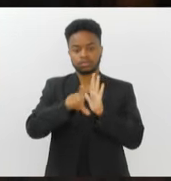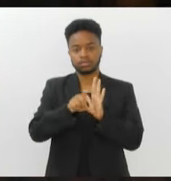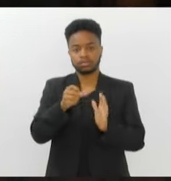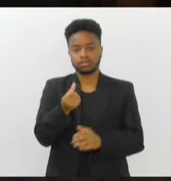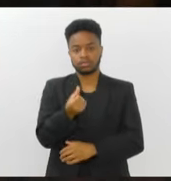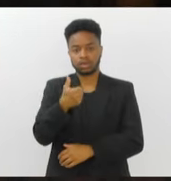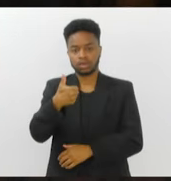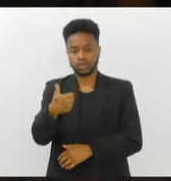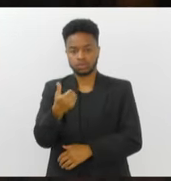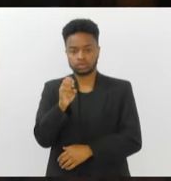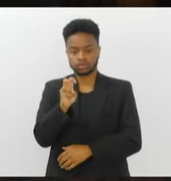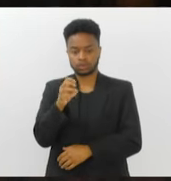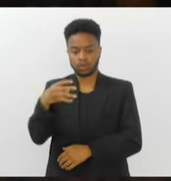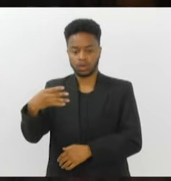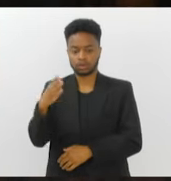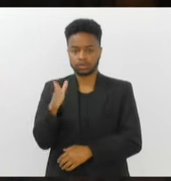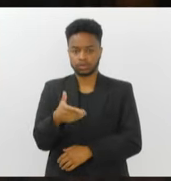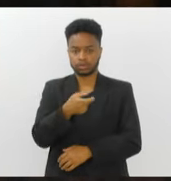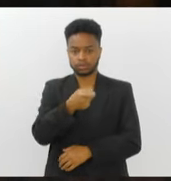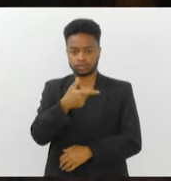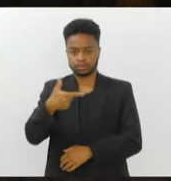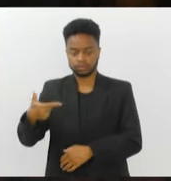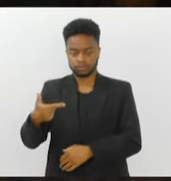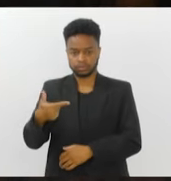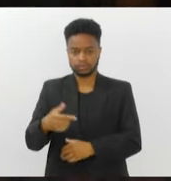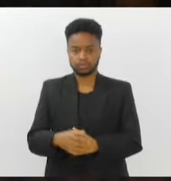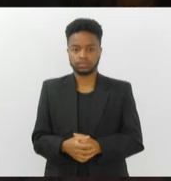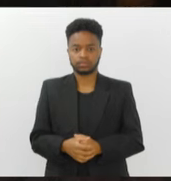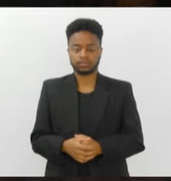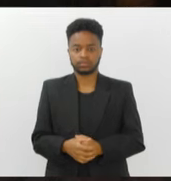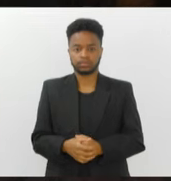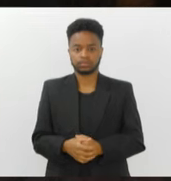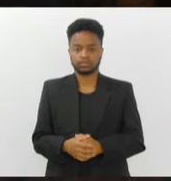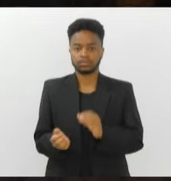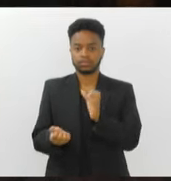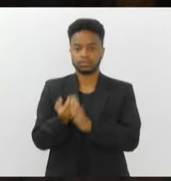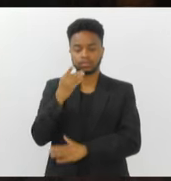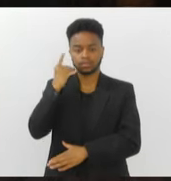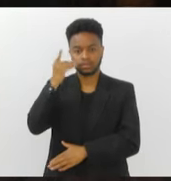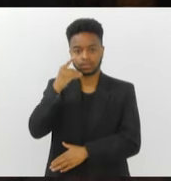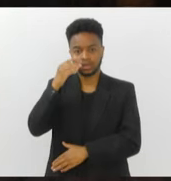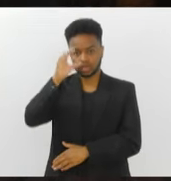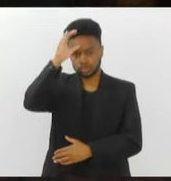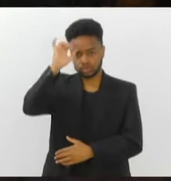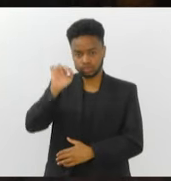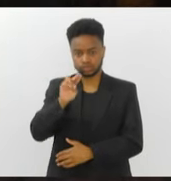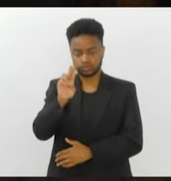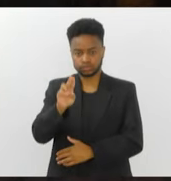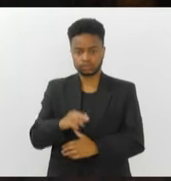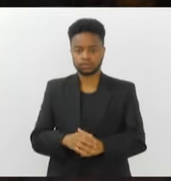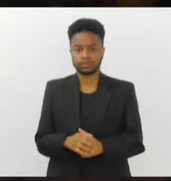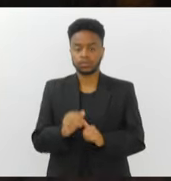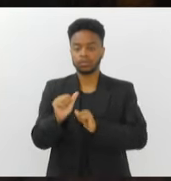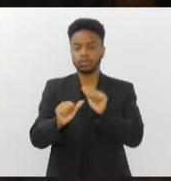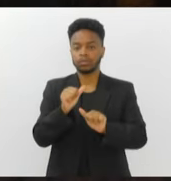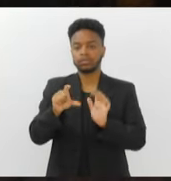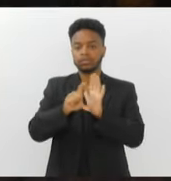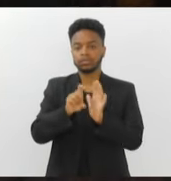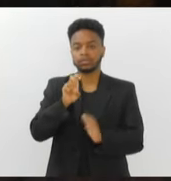número 6154 de 2022, de autoria da deputada Tia Ju, que altera a lei